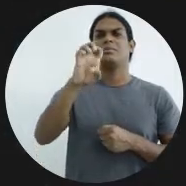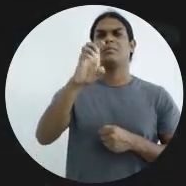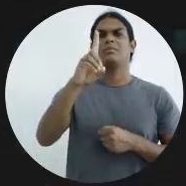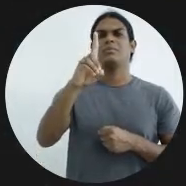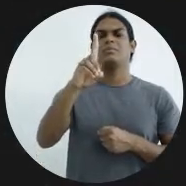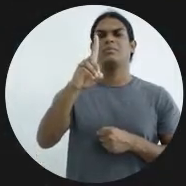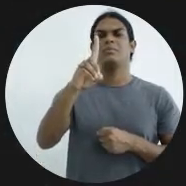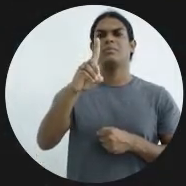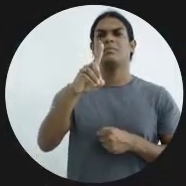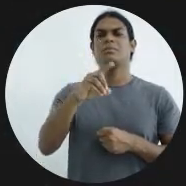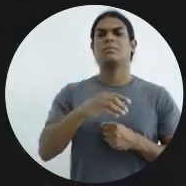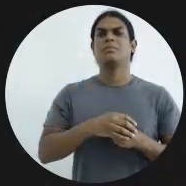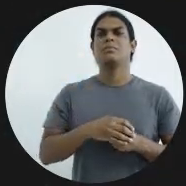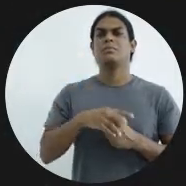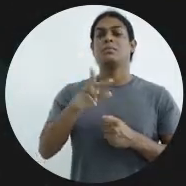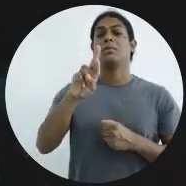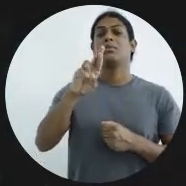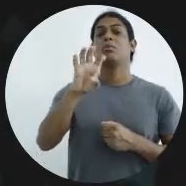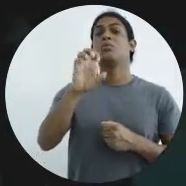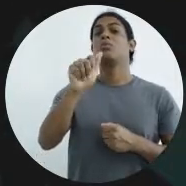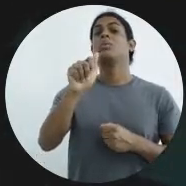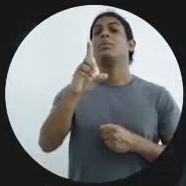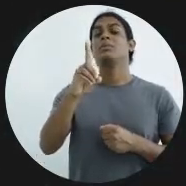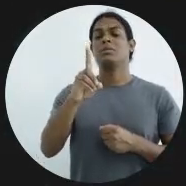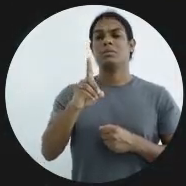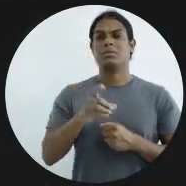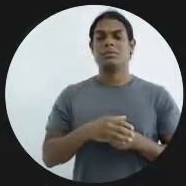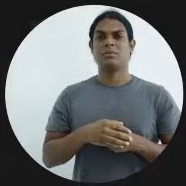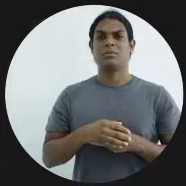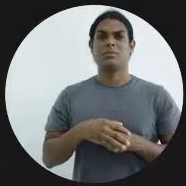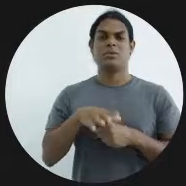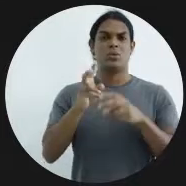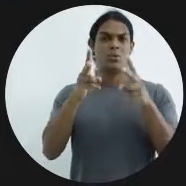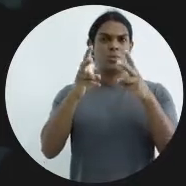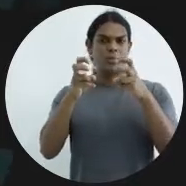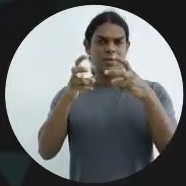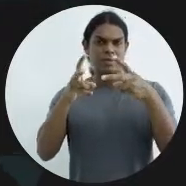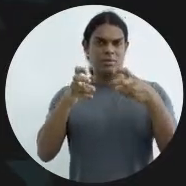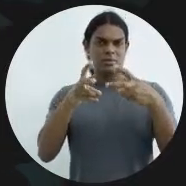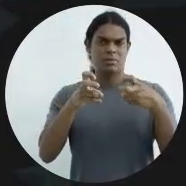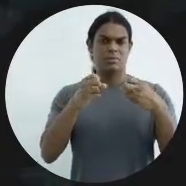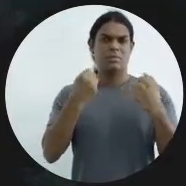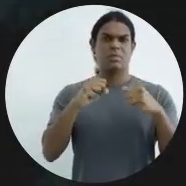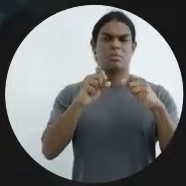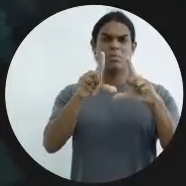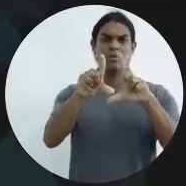o código que eu vou falar sobre ela vai ser dentro. Então, observe que a gente pode